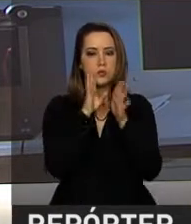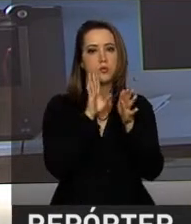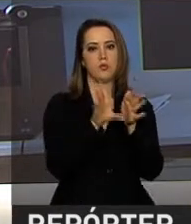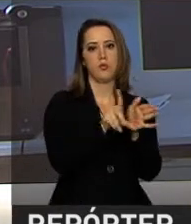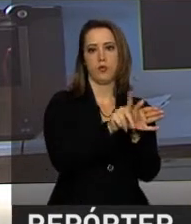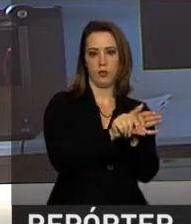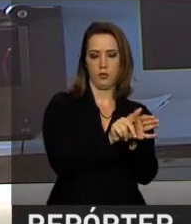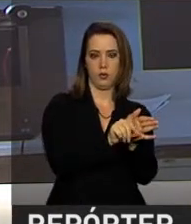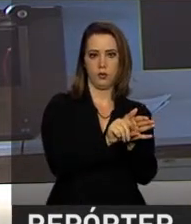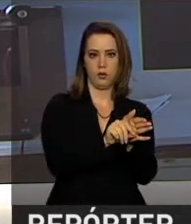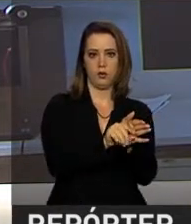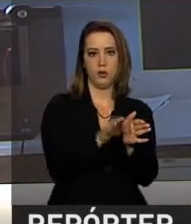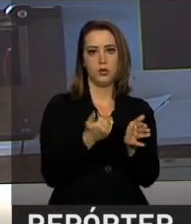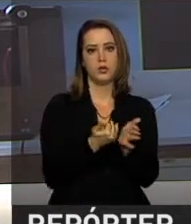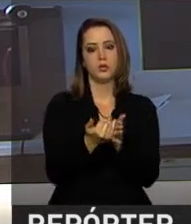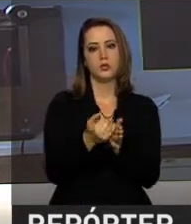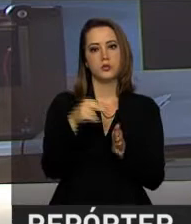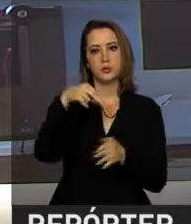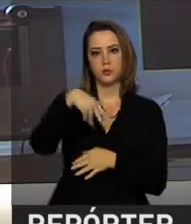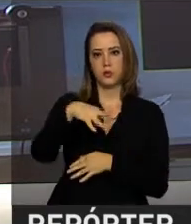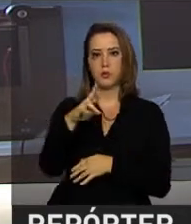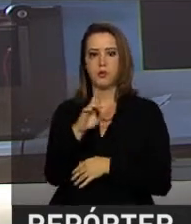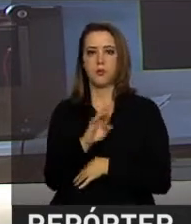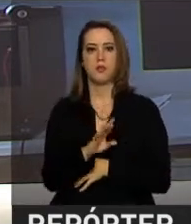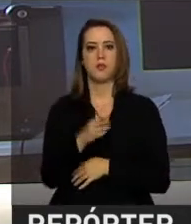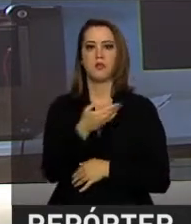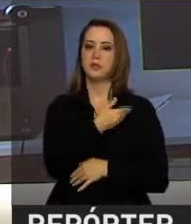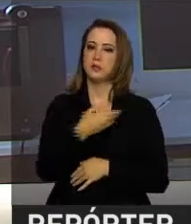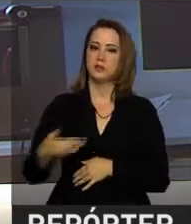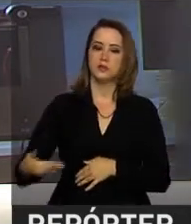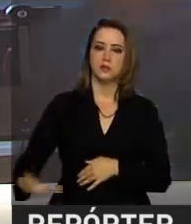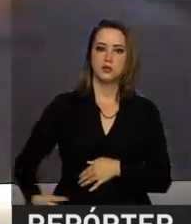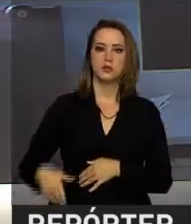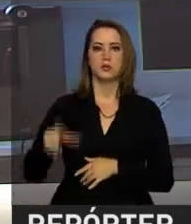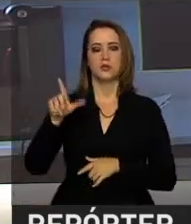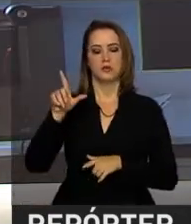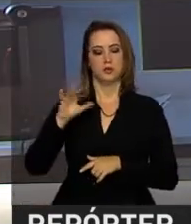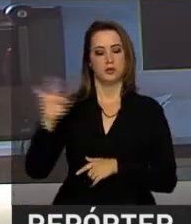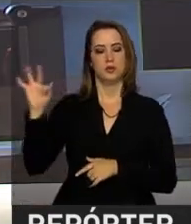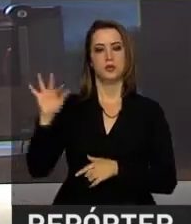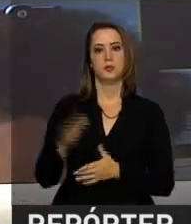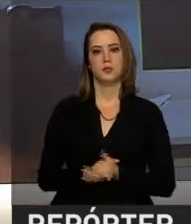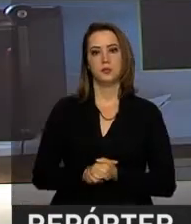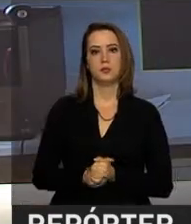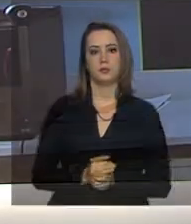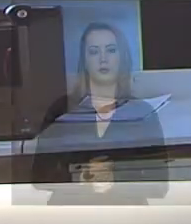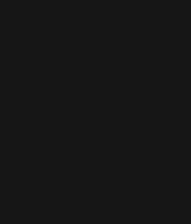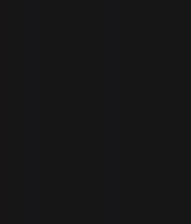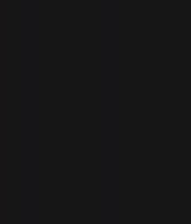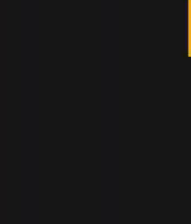em nossas redes sociais continua com a gente aqui na nbr a tv do governo federal